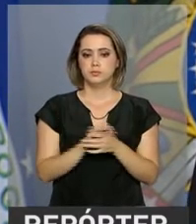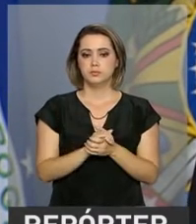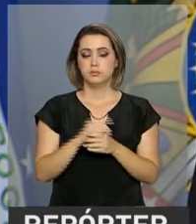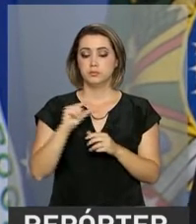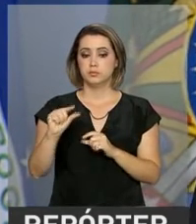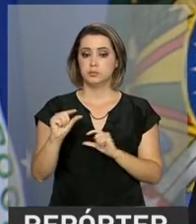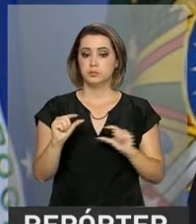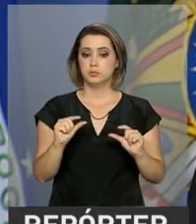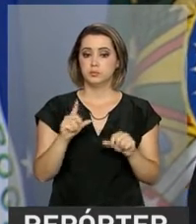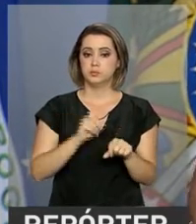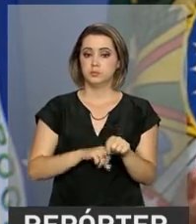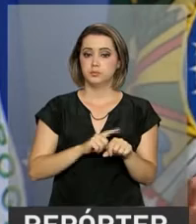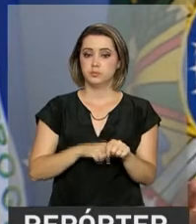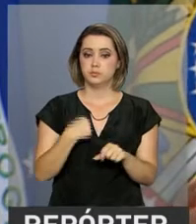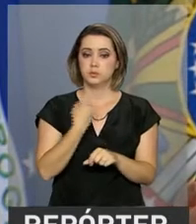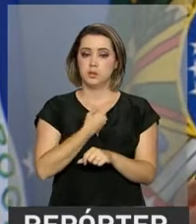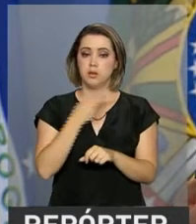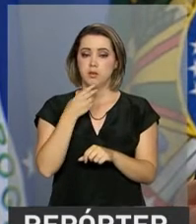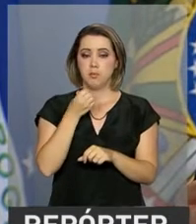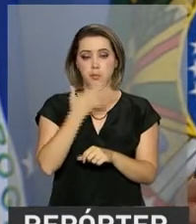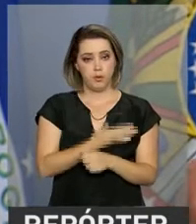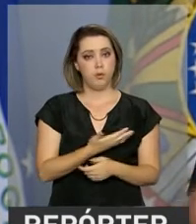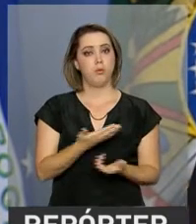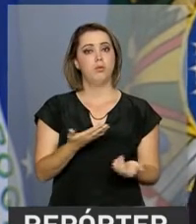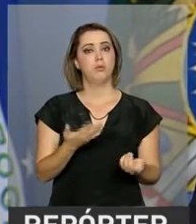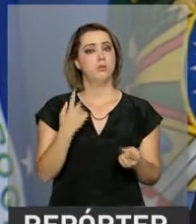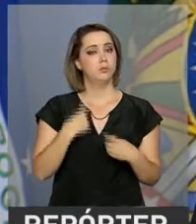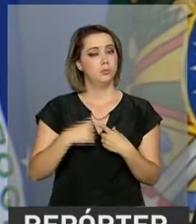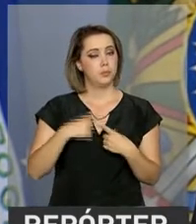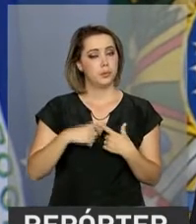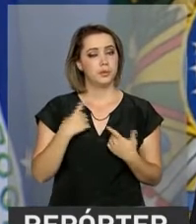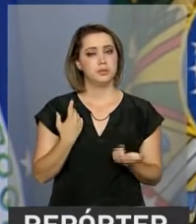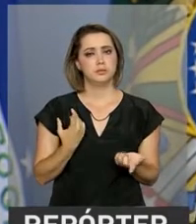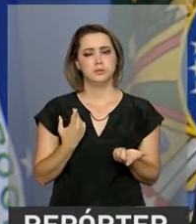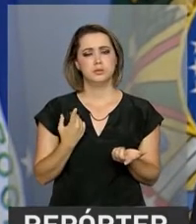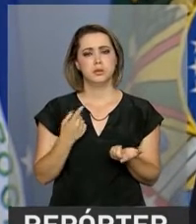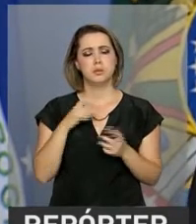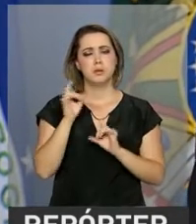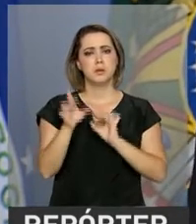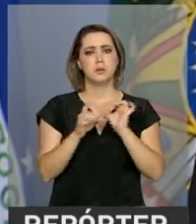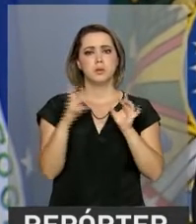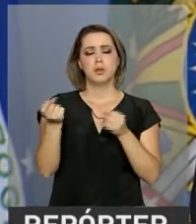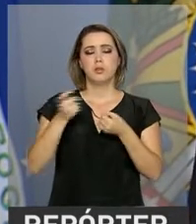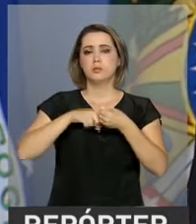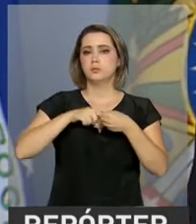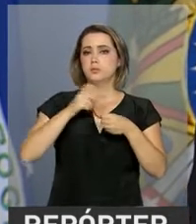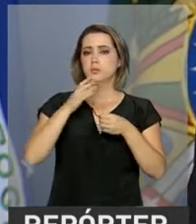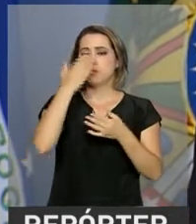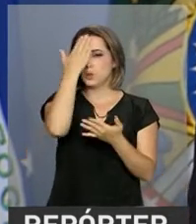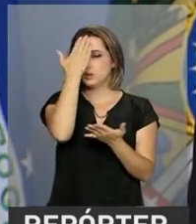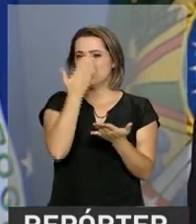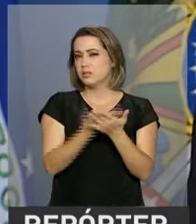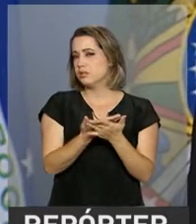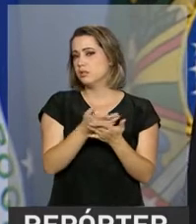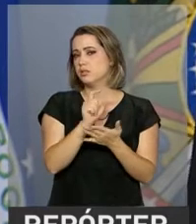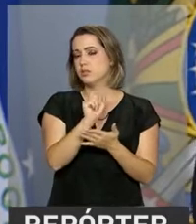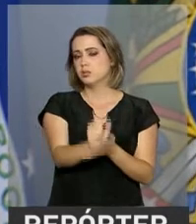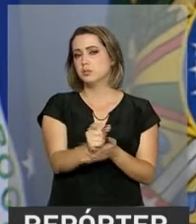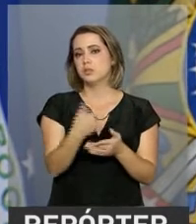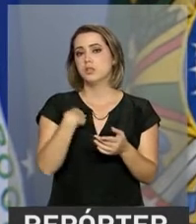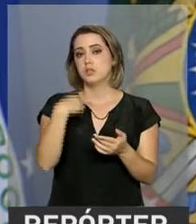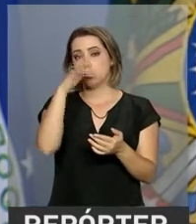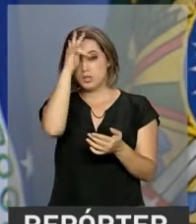em pouquíssimo tempo. A avaliação era muito positiva, especialmente em função da retomada da credibilidade e